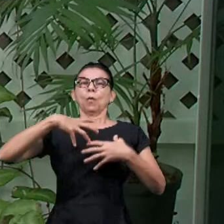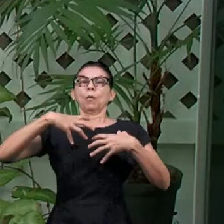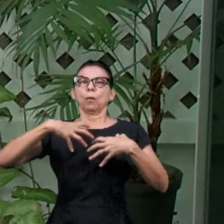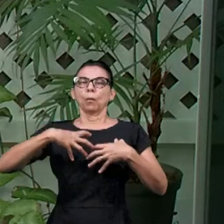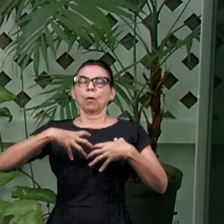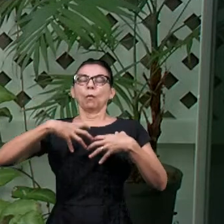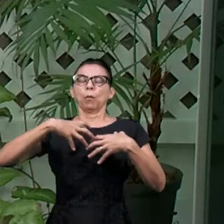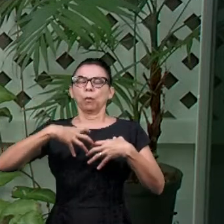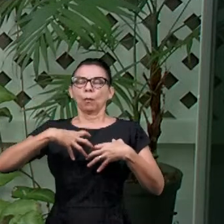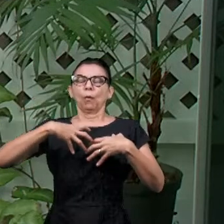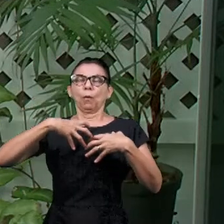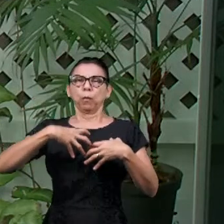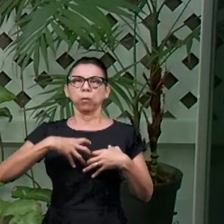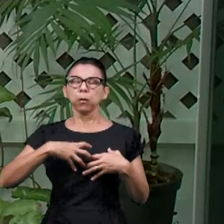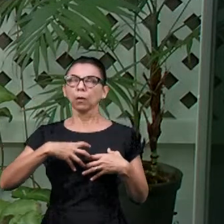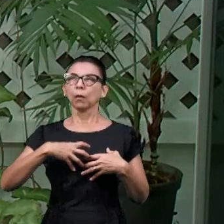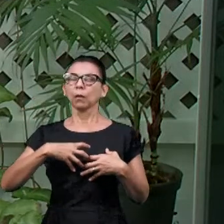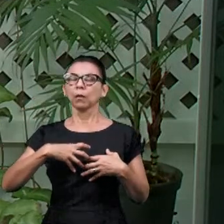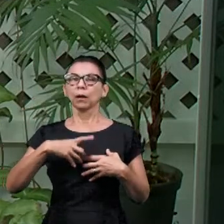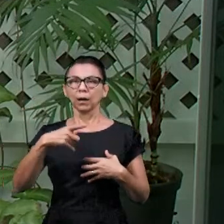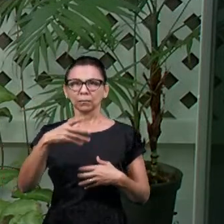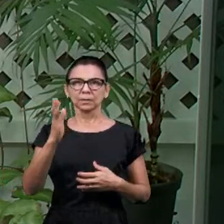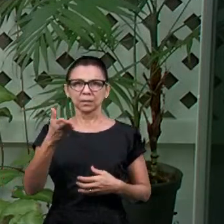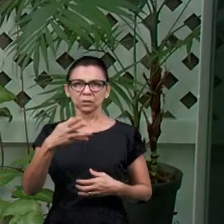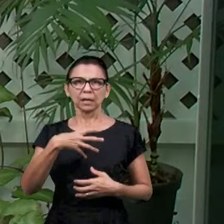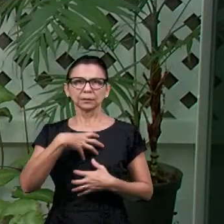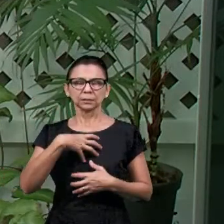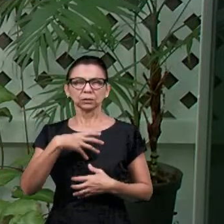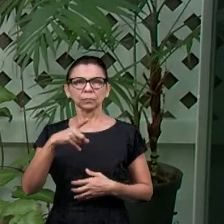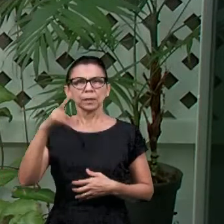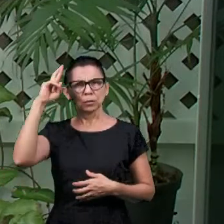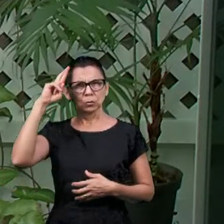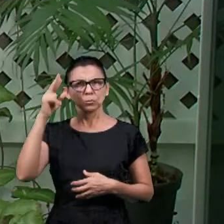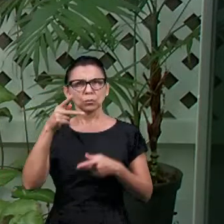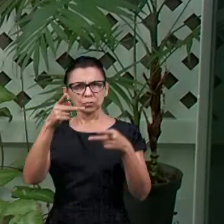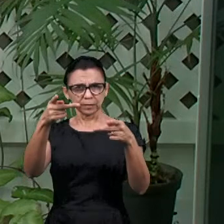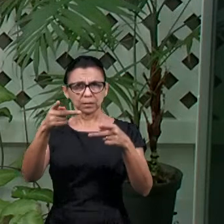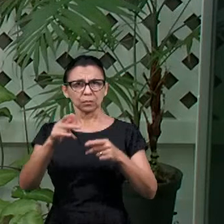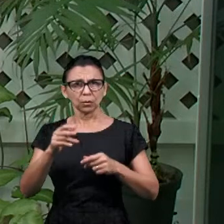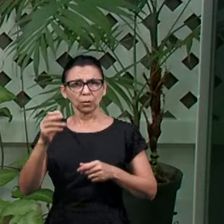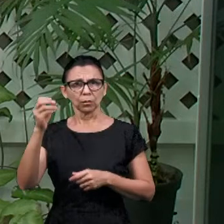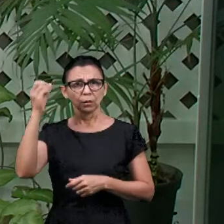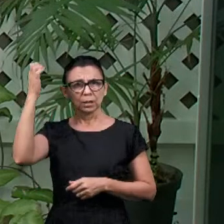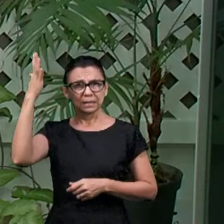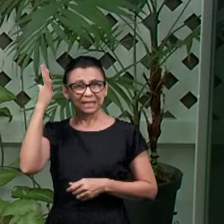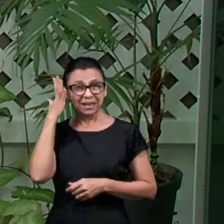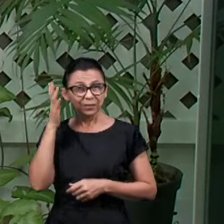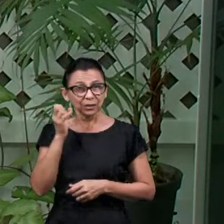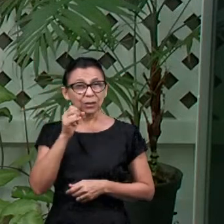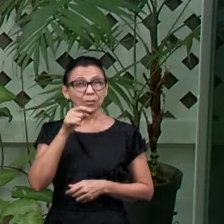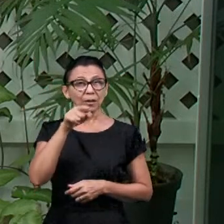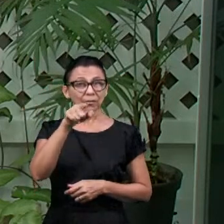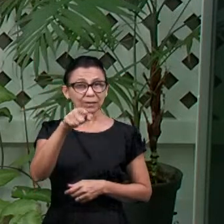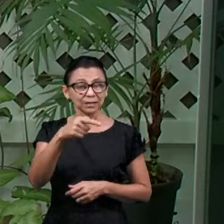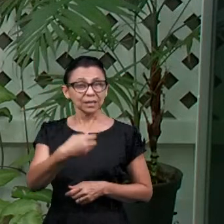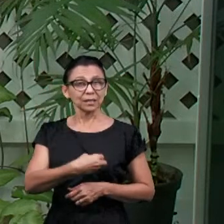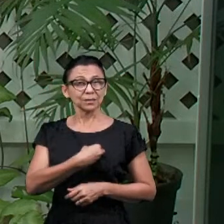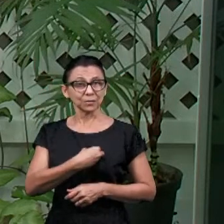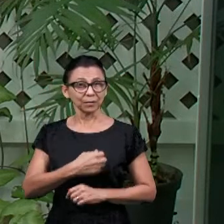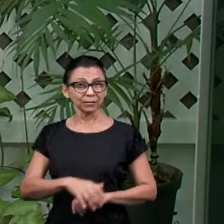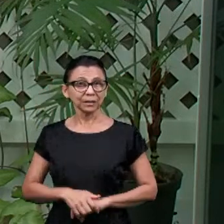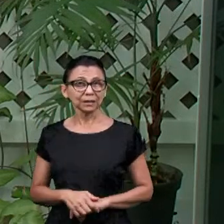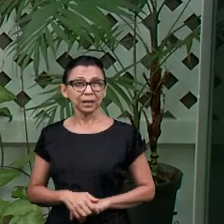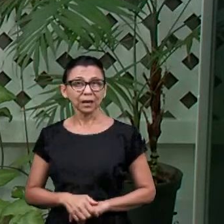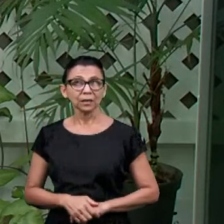te visitou. Ali o Senhor te deu uma bênção. Ali o Senhor te revelou. Então, aquilo que você não sabia que